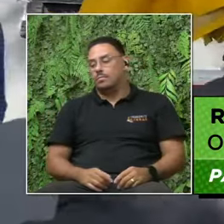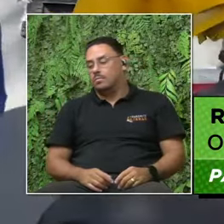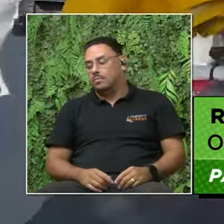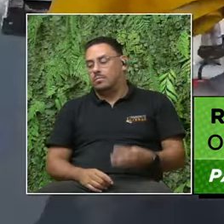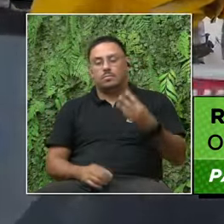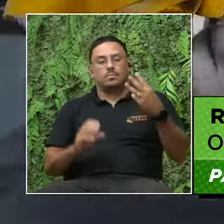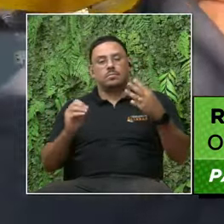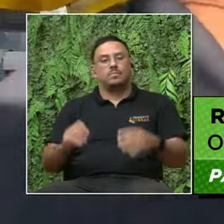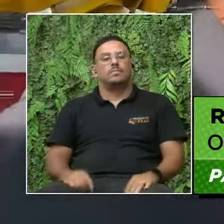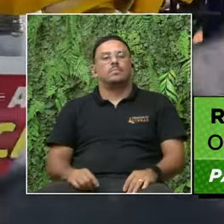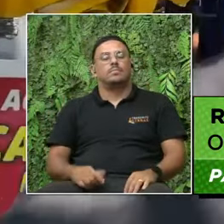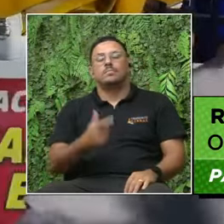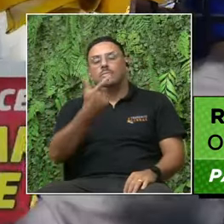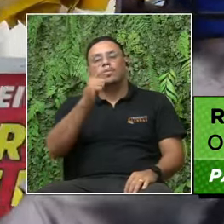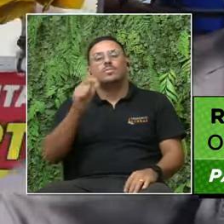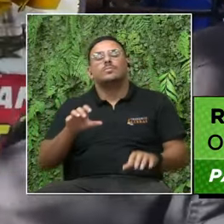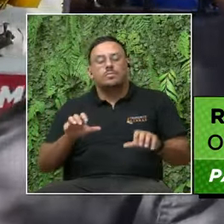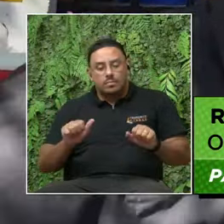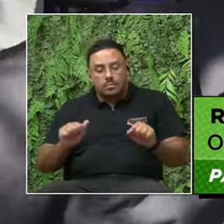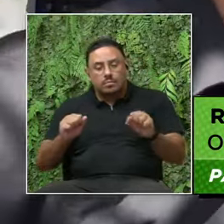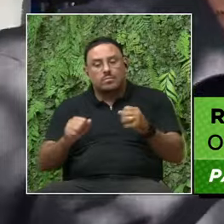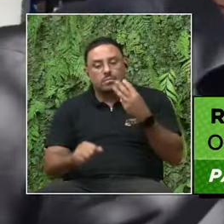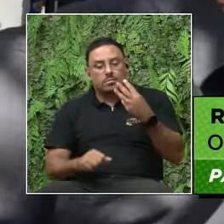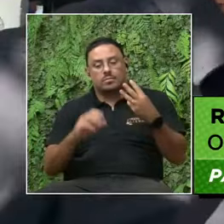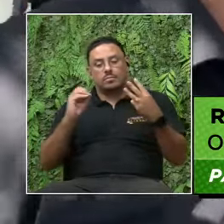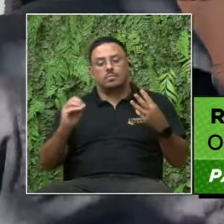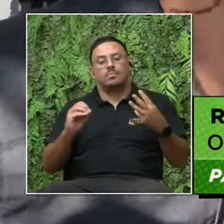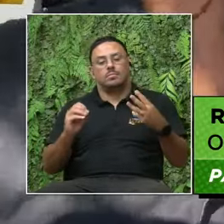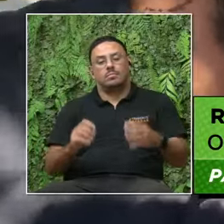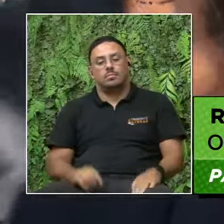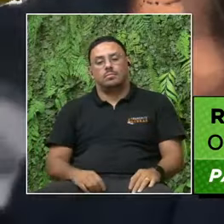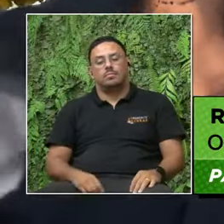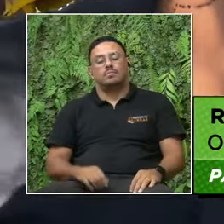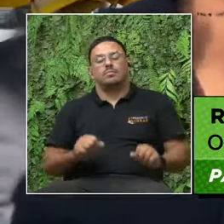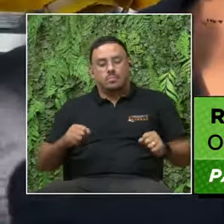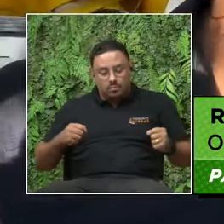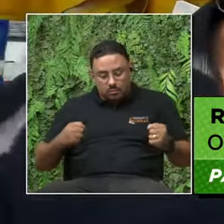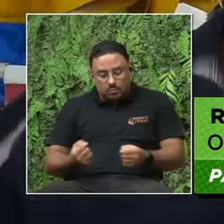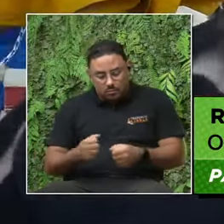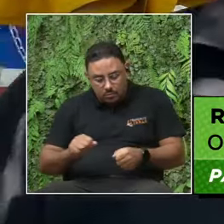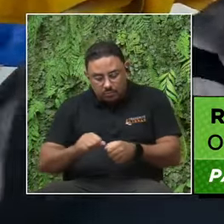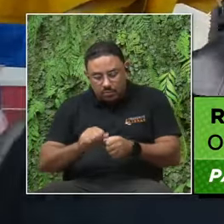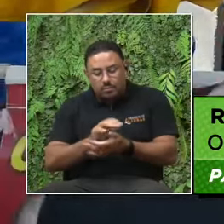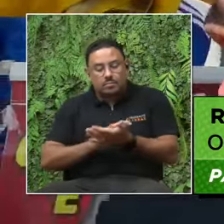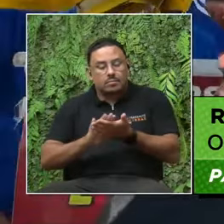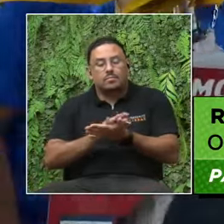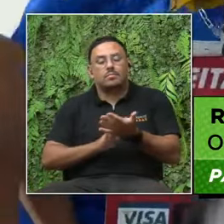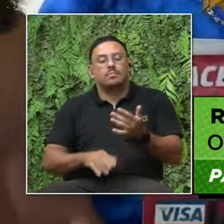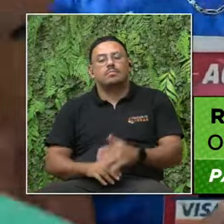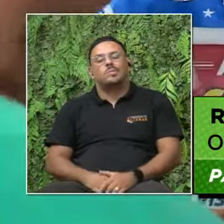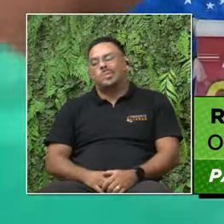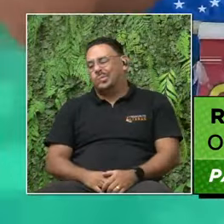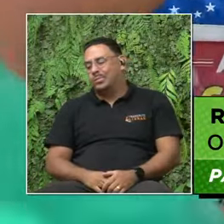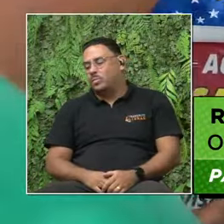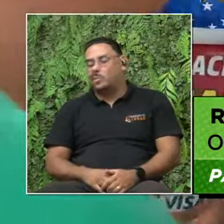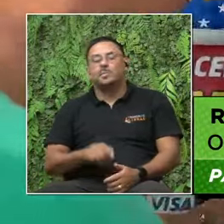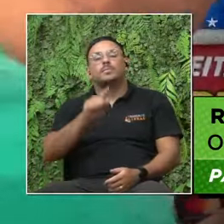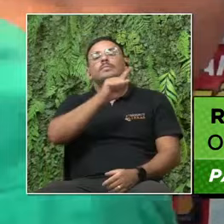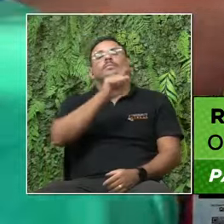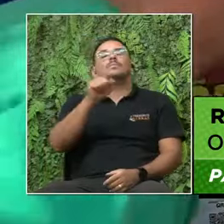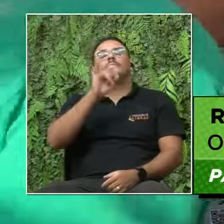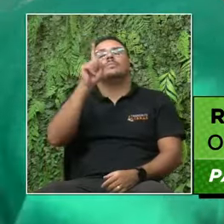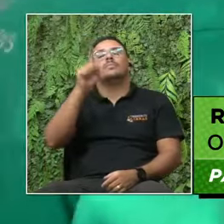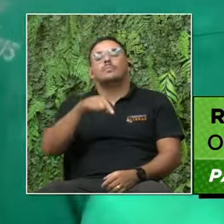sem massagem massagem Papai 3 a 0 sem massagem vai arrumar nada hoje zivaldo vai pegar nele